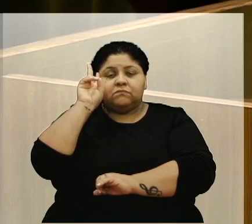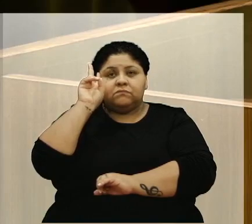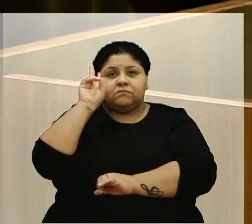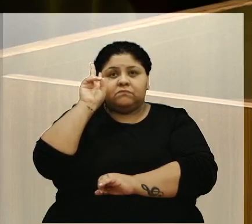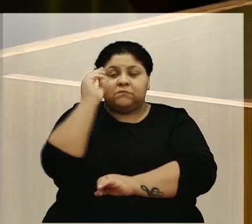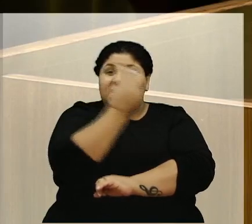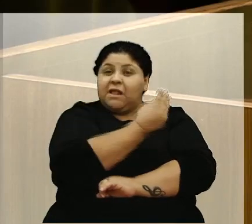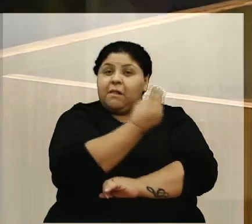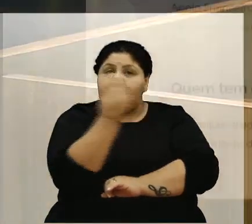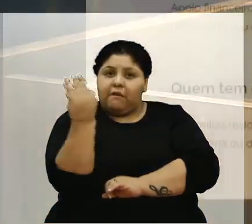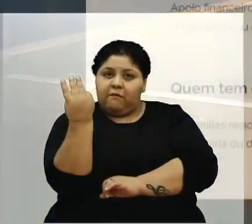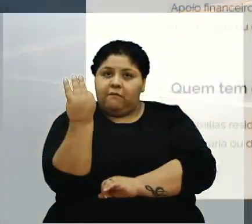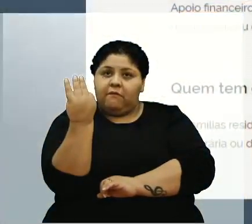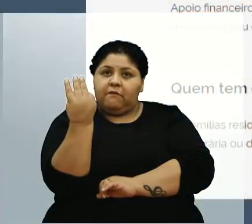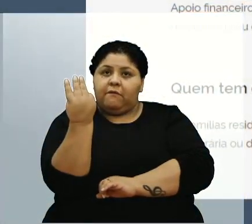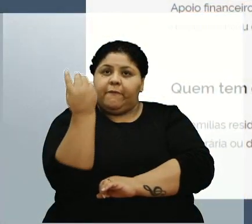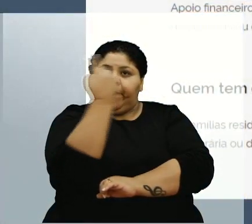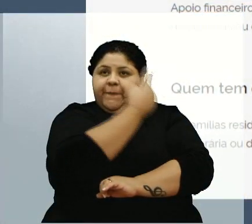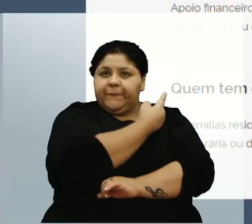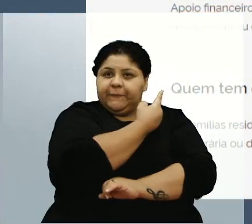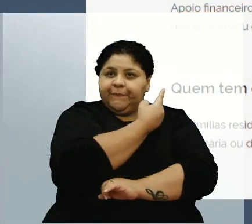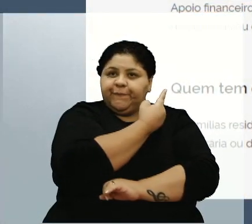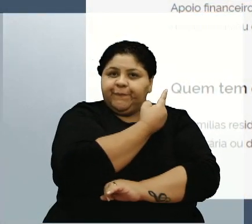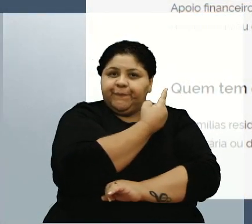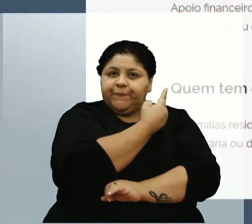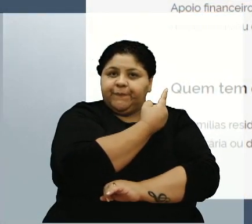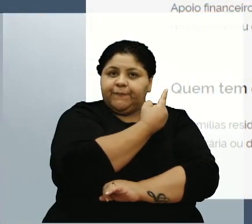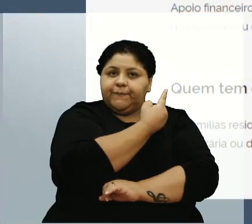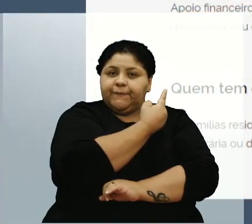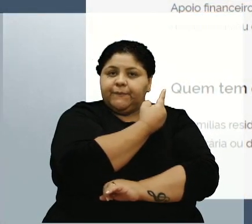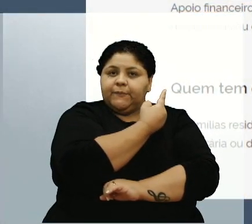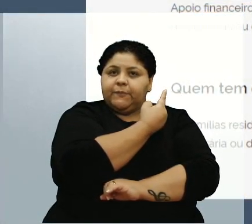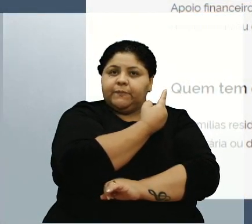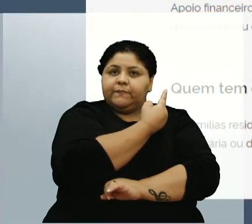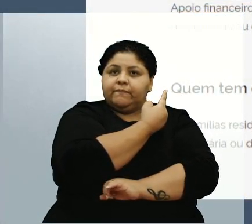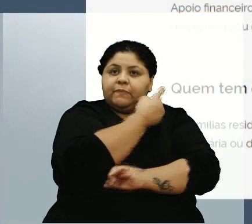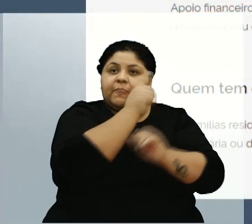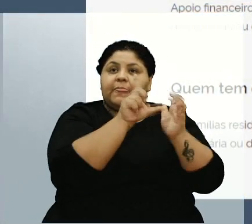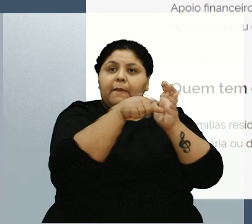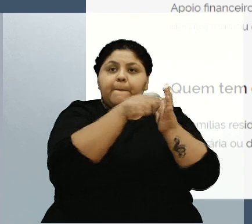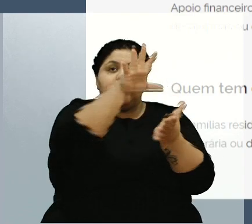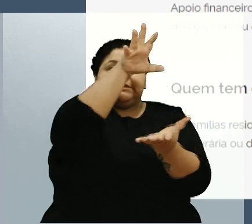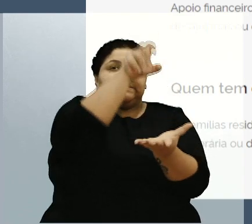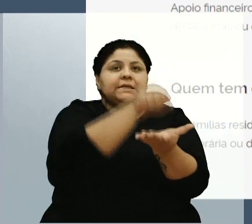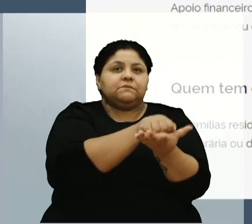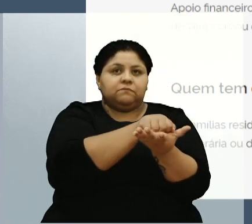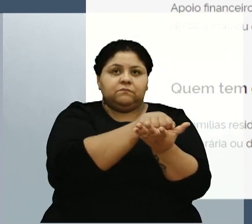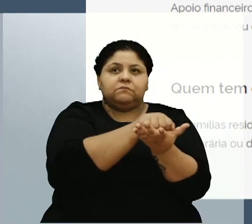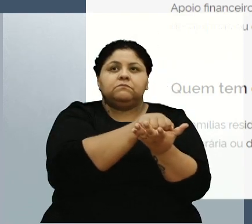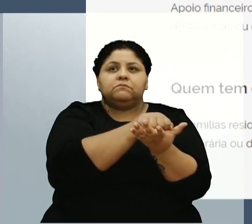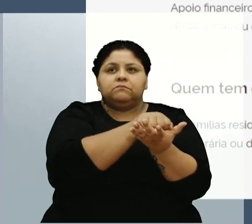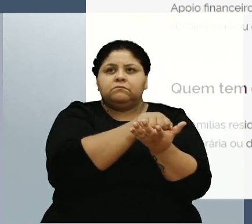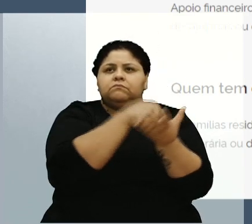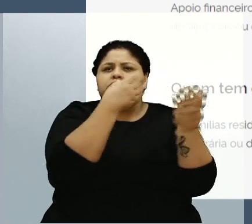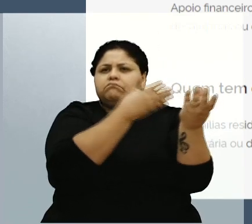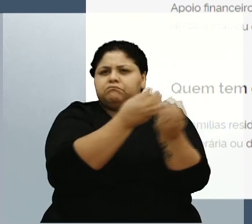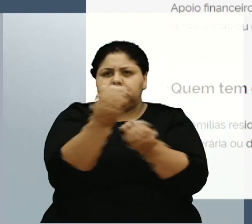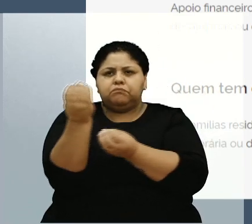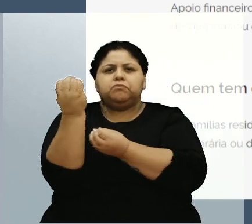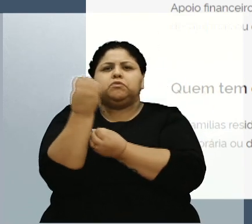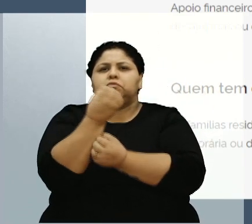no site, ali no Gov Brasil, e se cadastrar. Vai ser muito